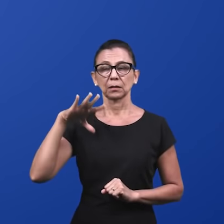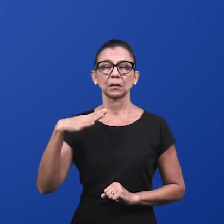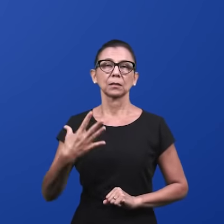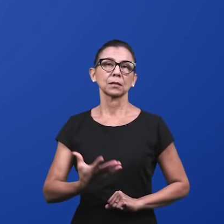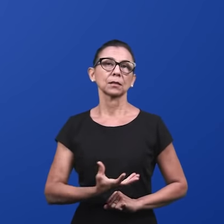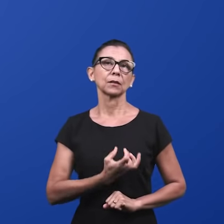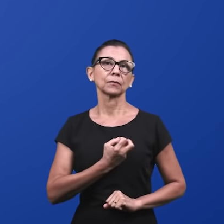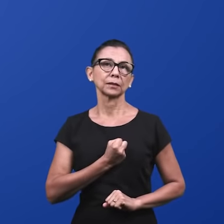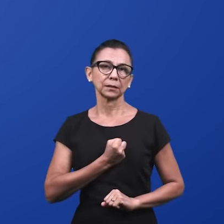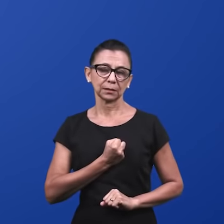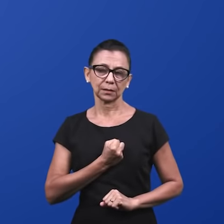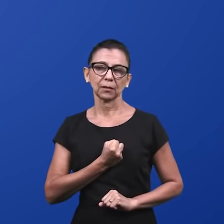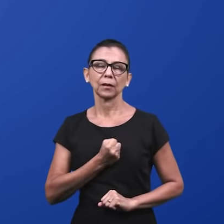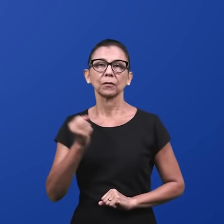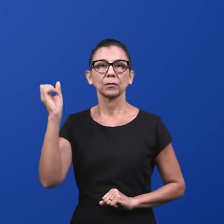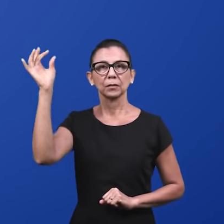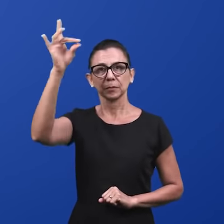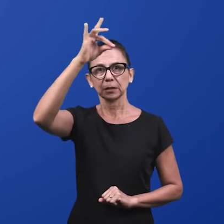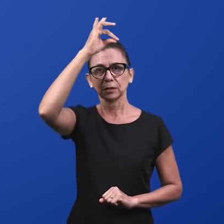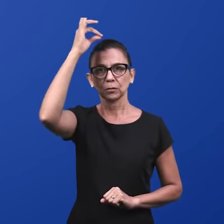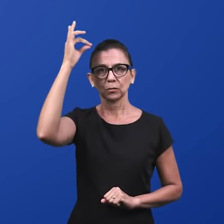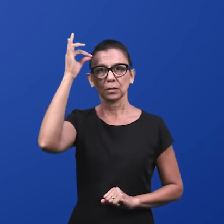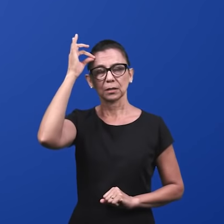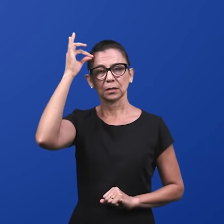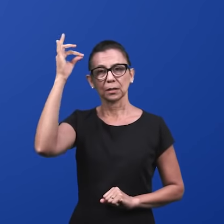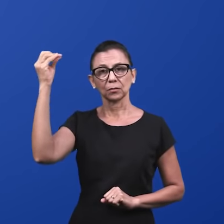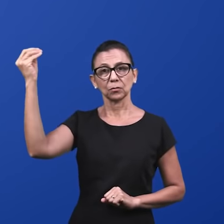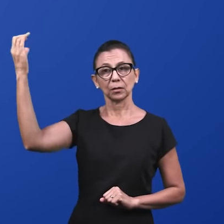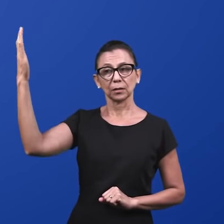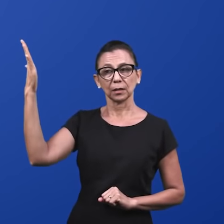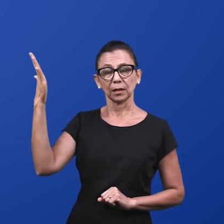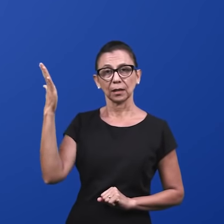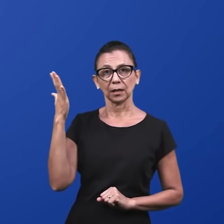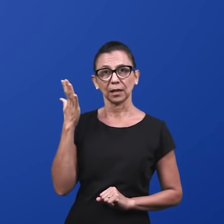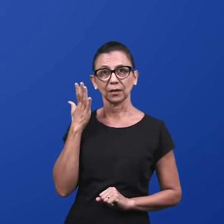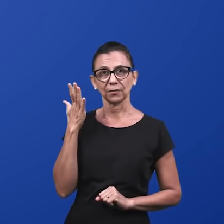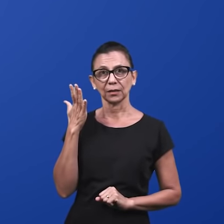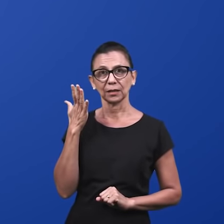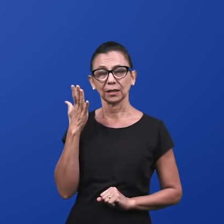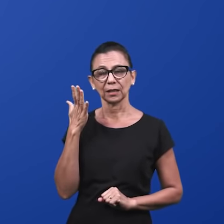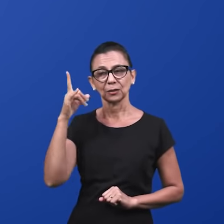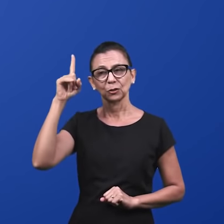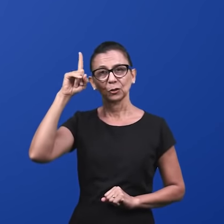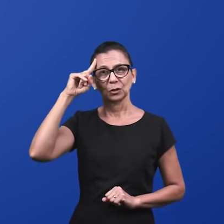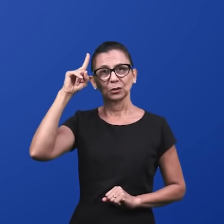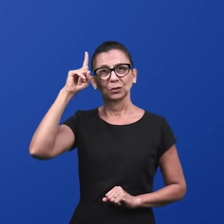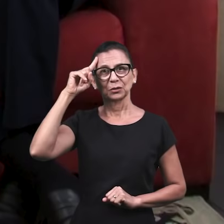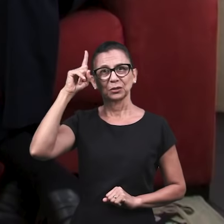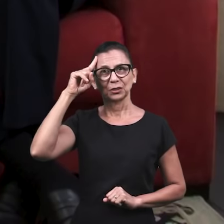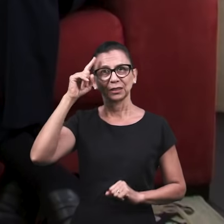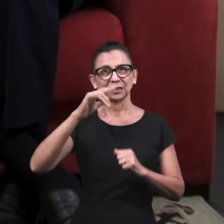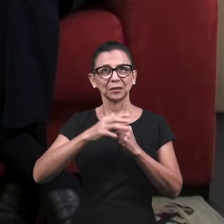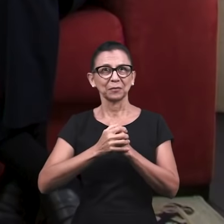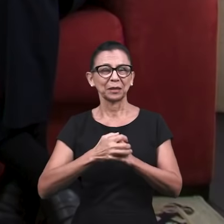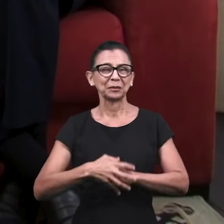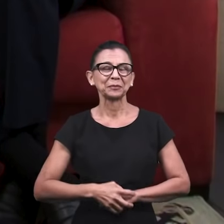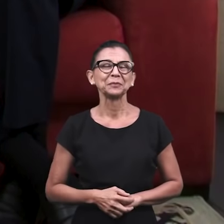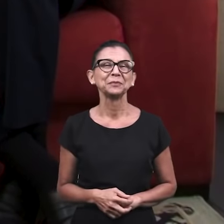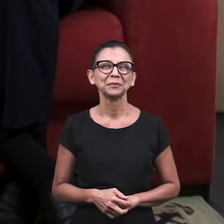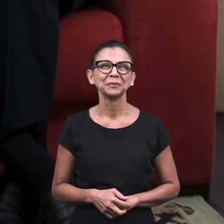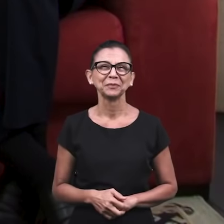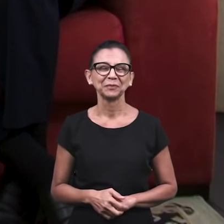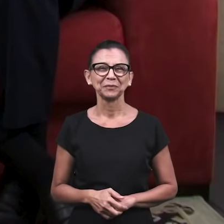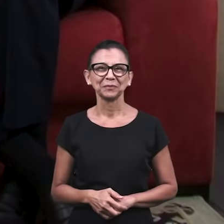salvação. O Espírito Santo quer revelar Jesus para nós todos os dias. Amém. Meus irmãos,